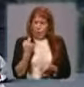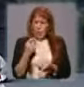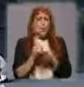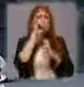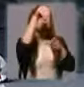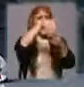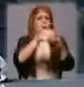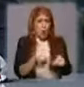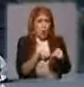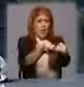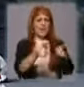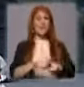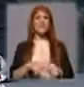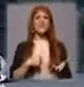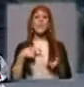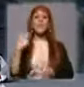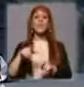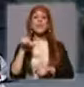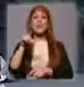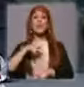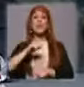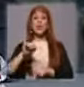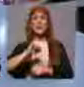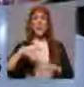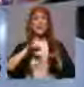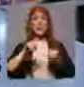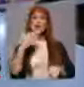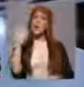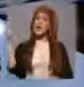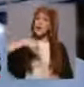Francisco Cavaleiro Ferreira, presidente da Liga Portuguesa contra o Cancro, muito obrigado por ter estado esta manhã aqui no Bom Dia Portugal.